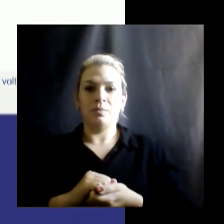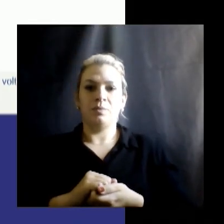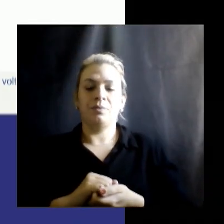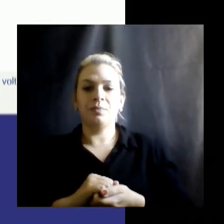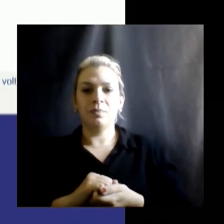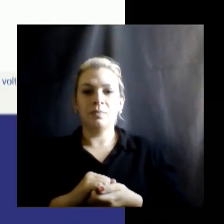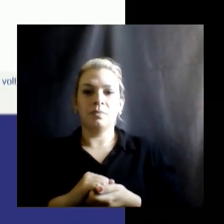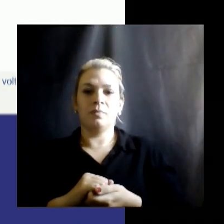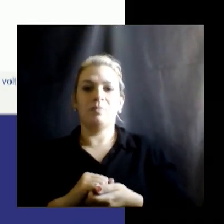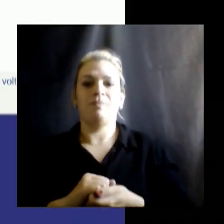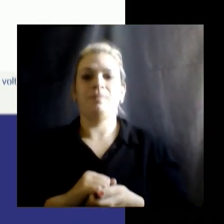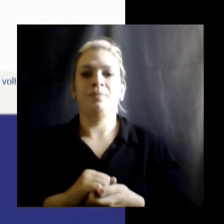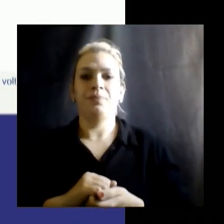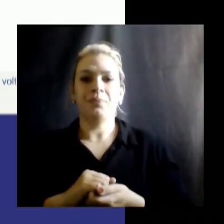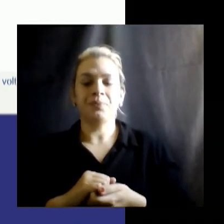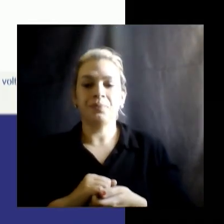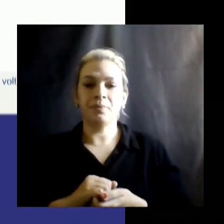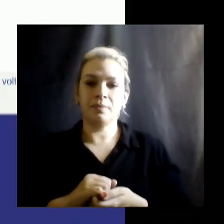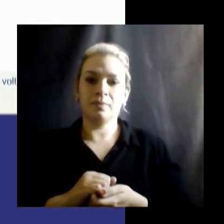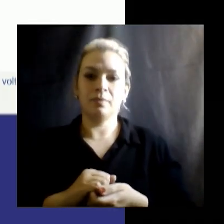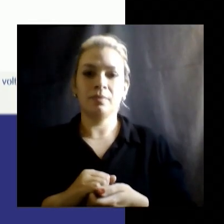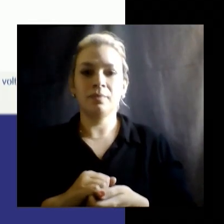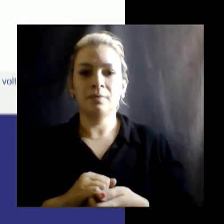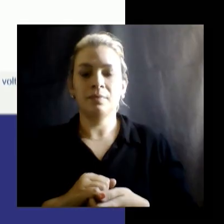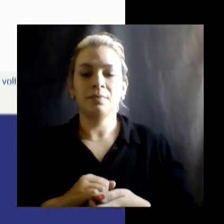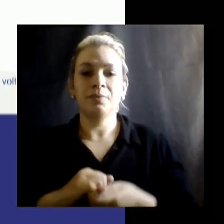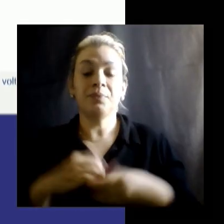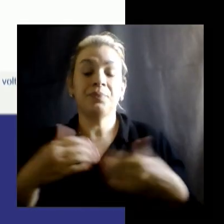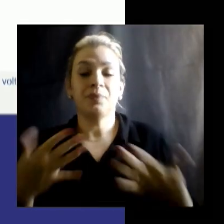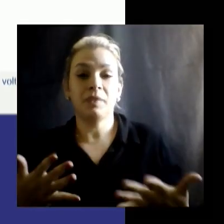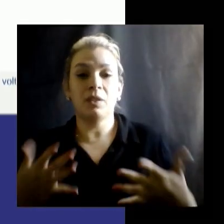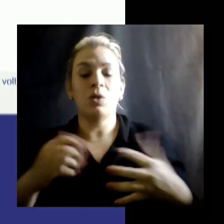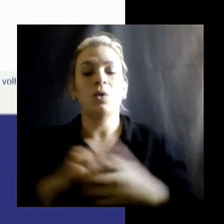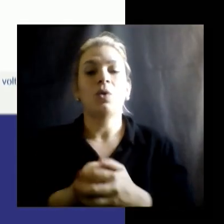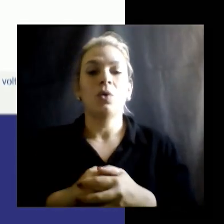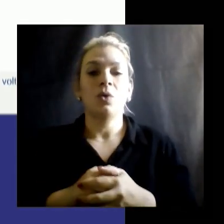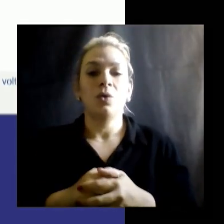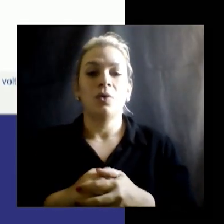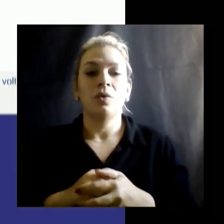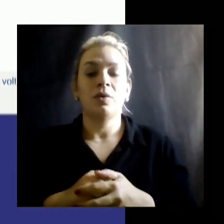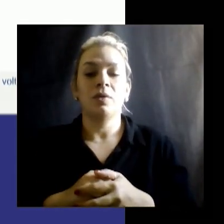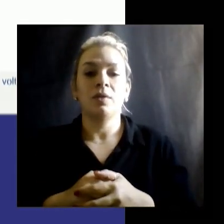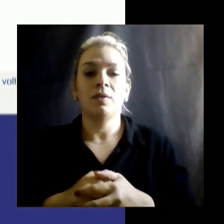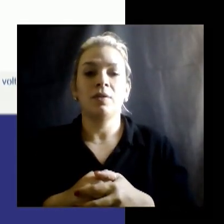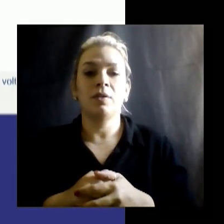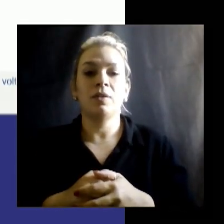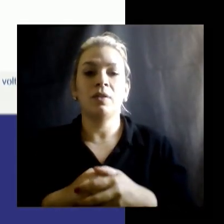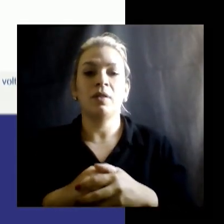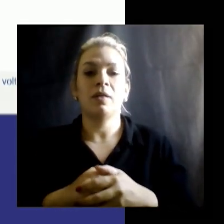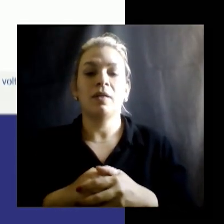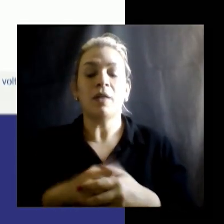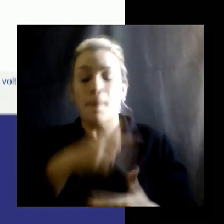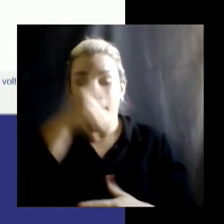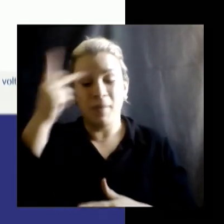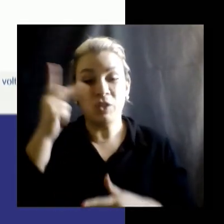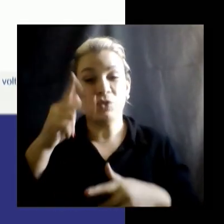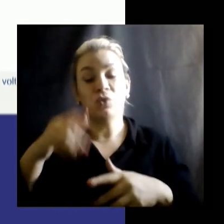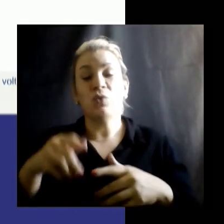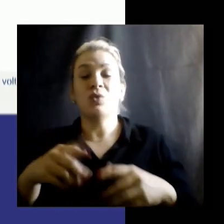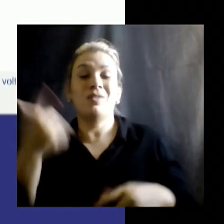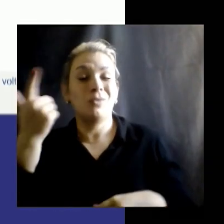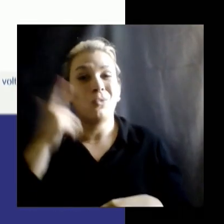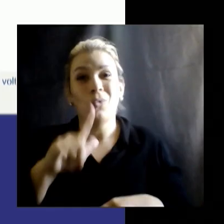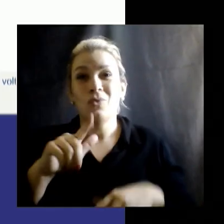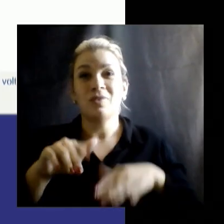de neurônios produtores de dopamina, afetando o controle motor, o equilíbrio, o sono, o humor. Não tem